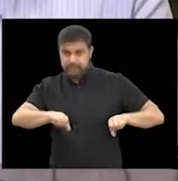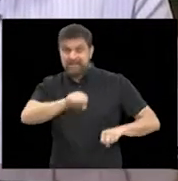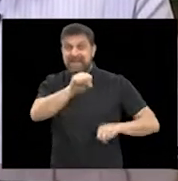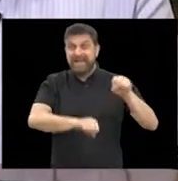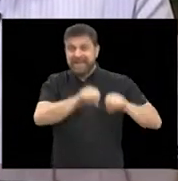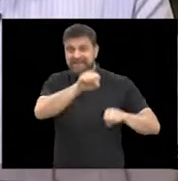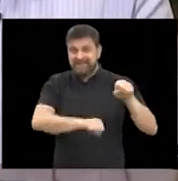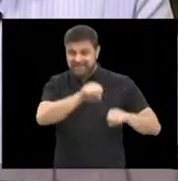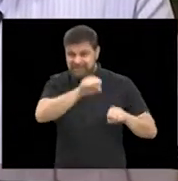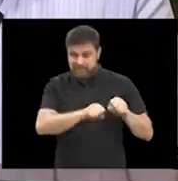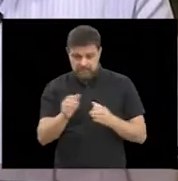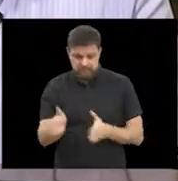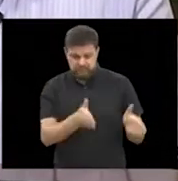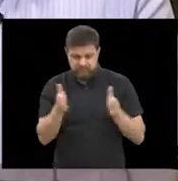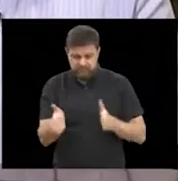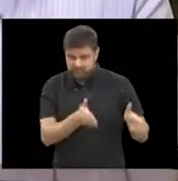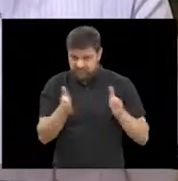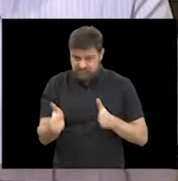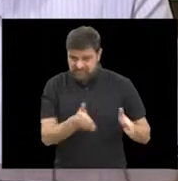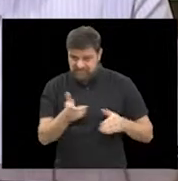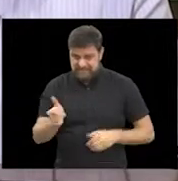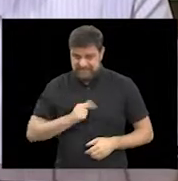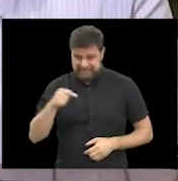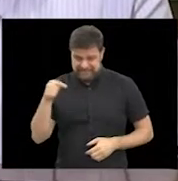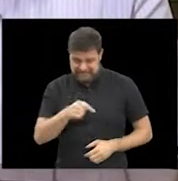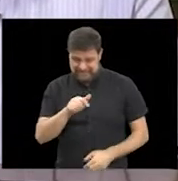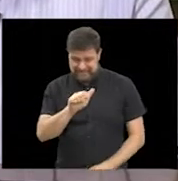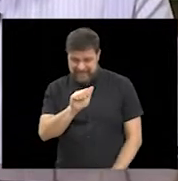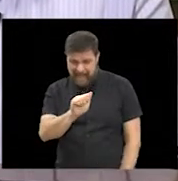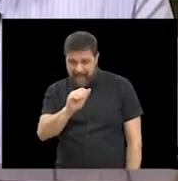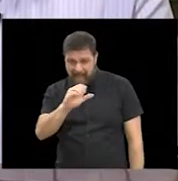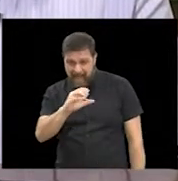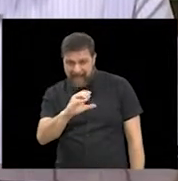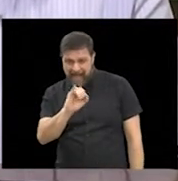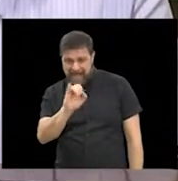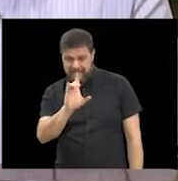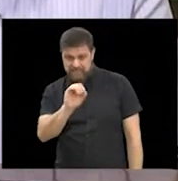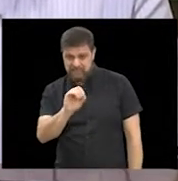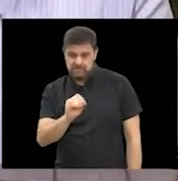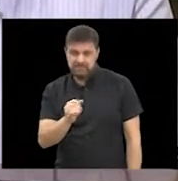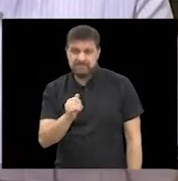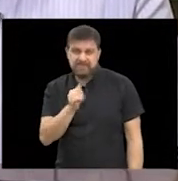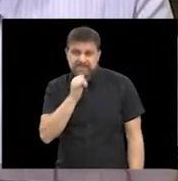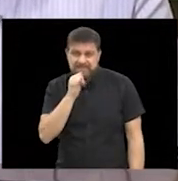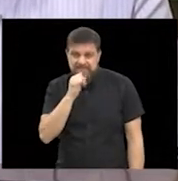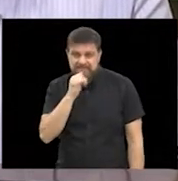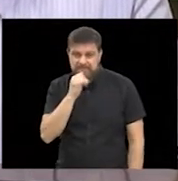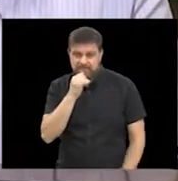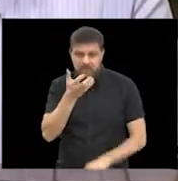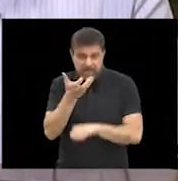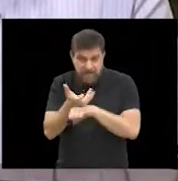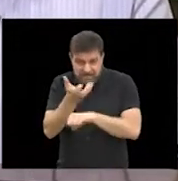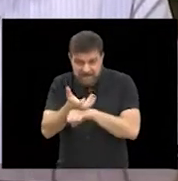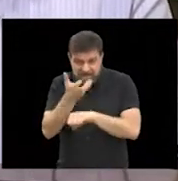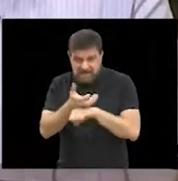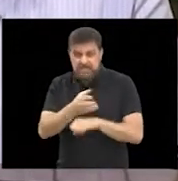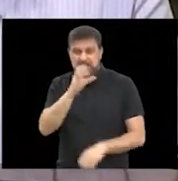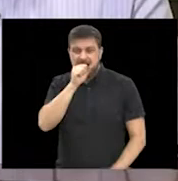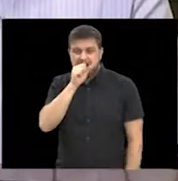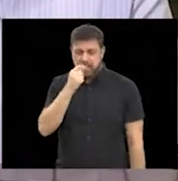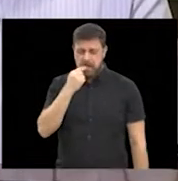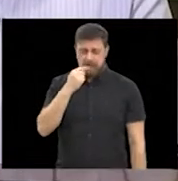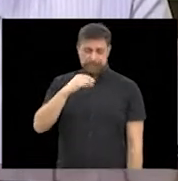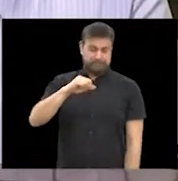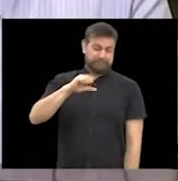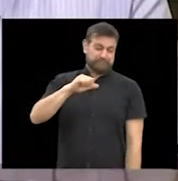que são muito ácidos, como laranja, abacaxi, limão,